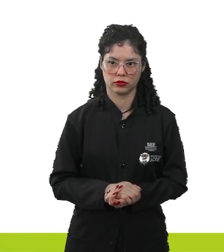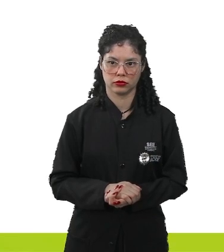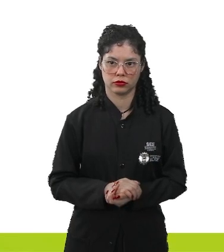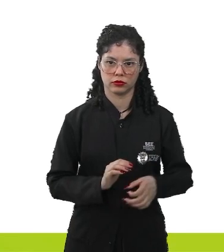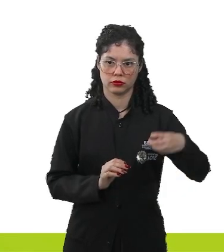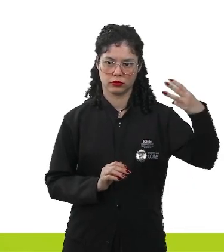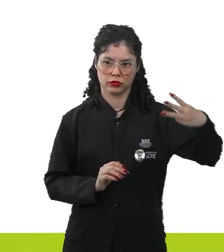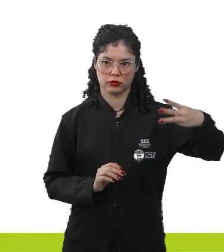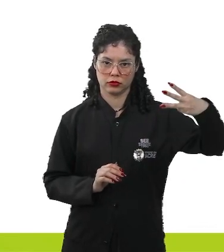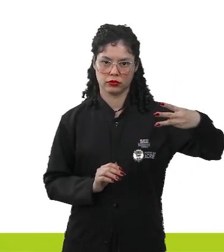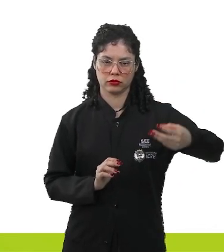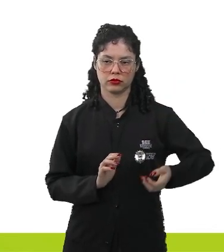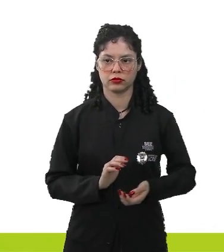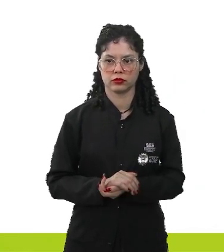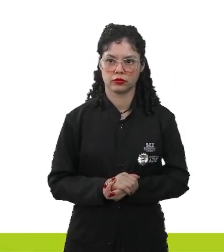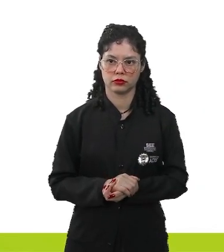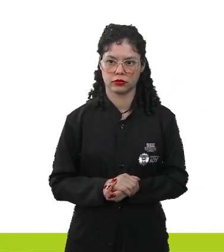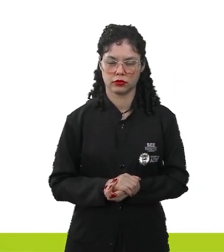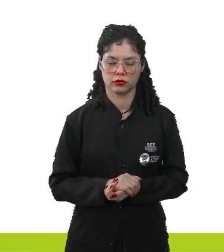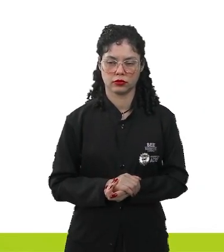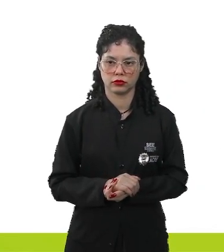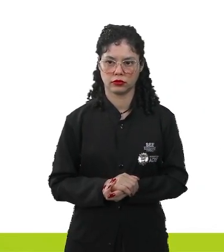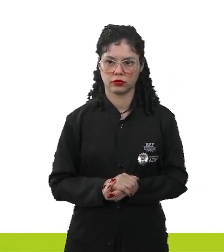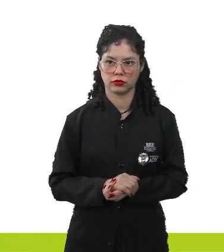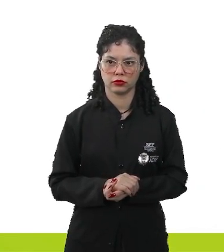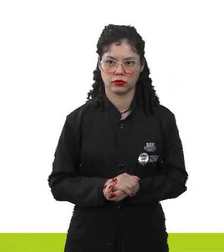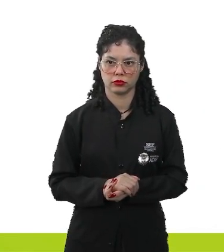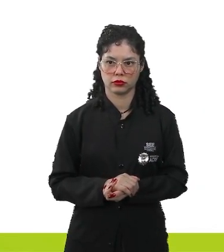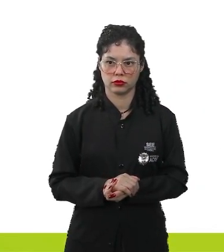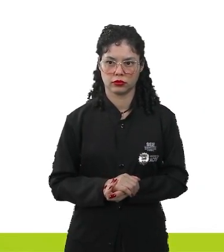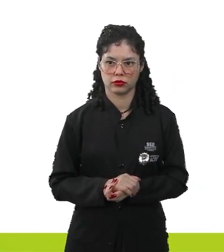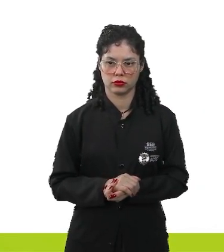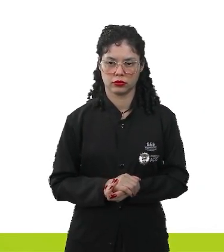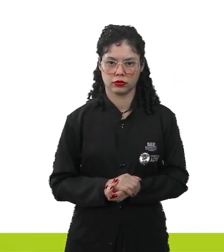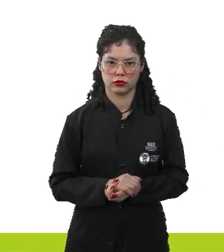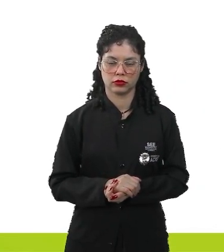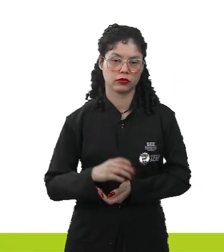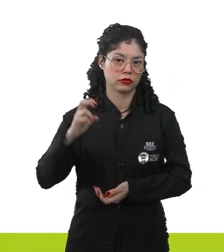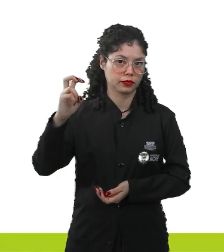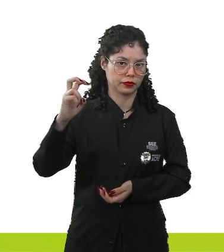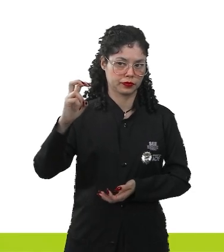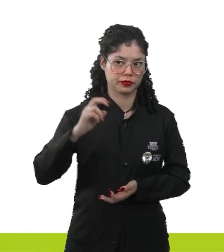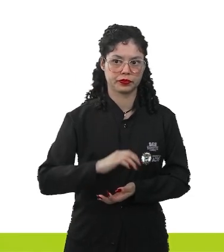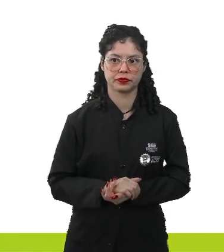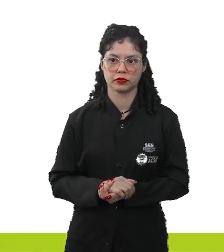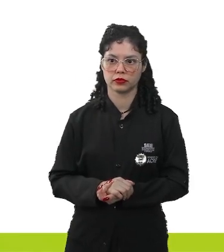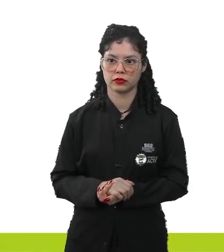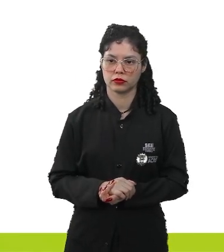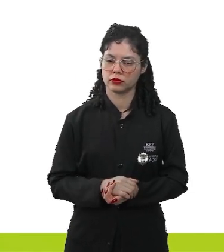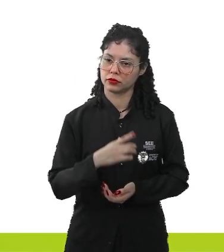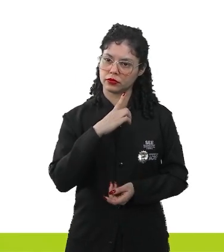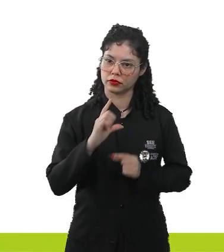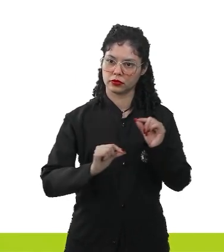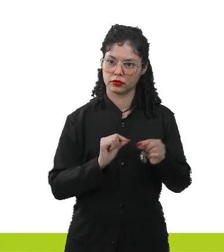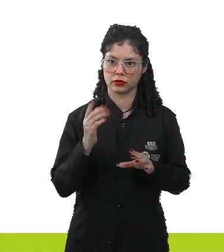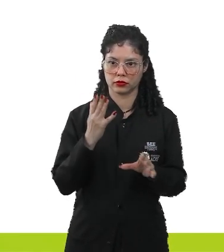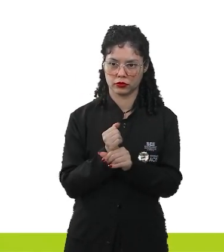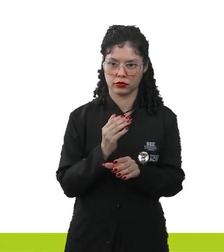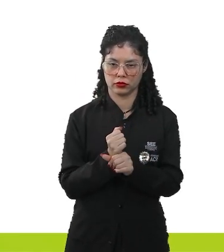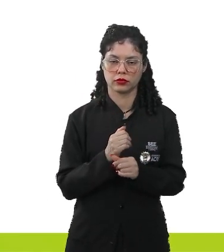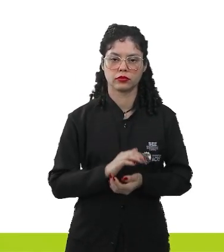aqui. E aqui a gente coloca o 5. Então nós temos aqui a